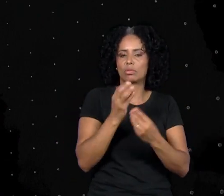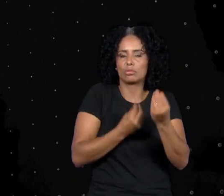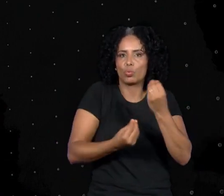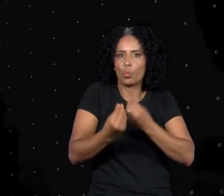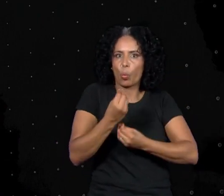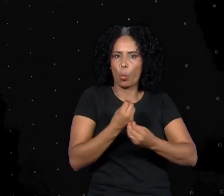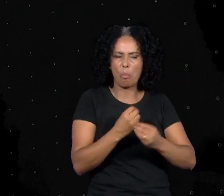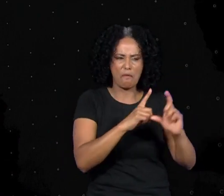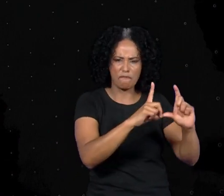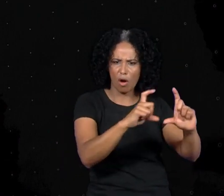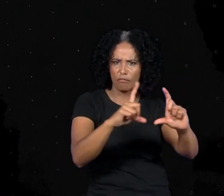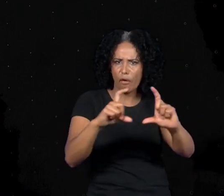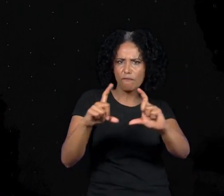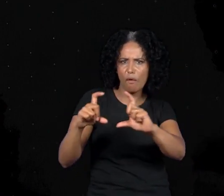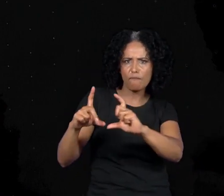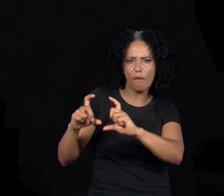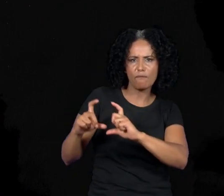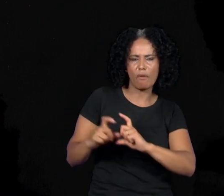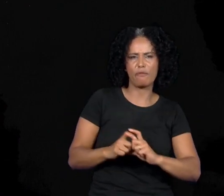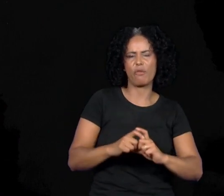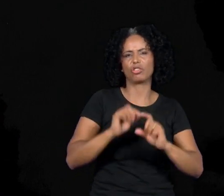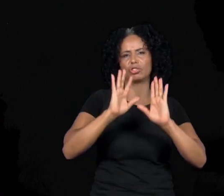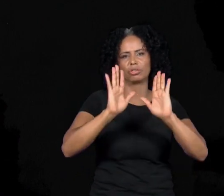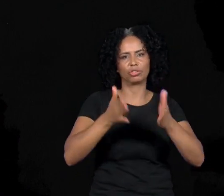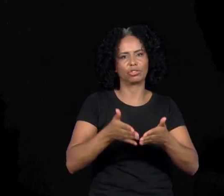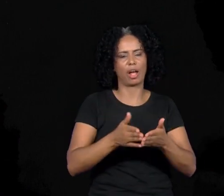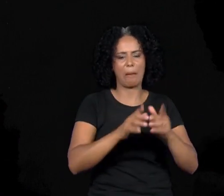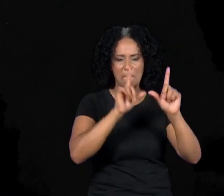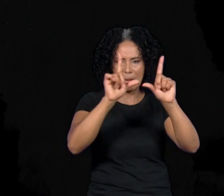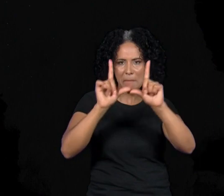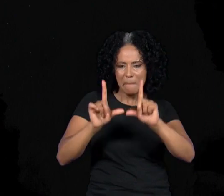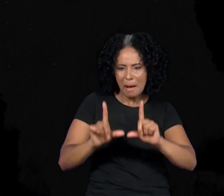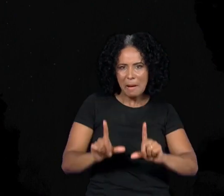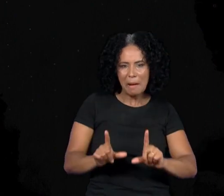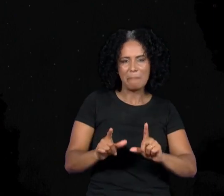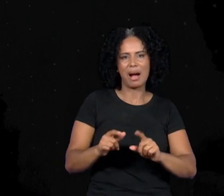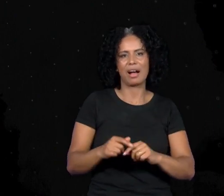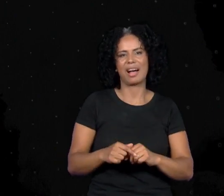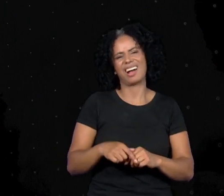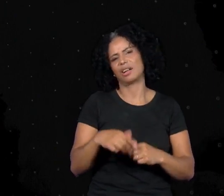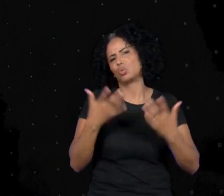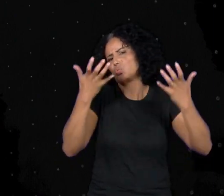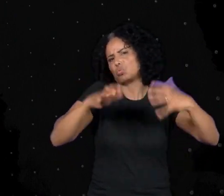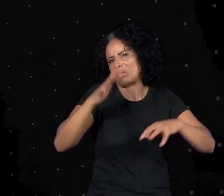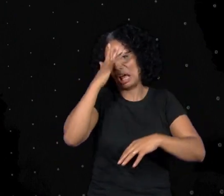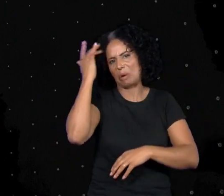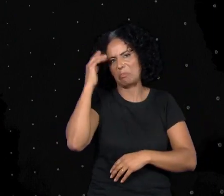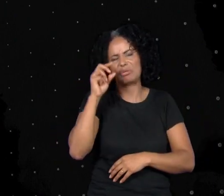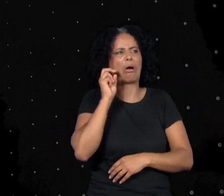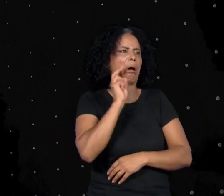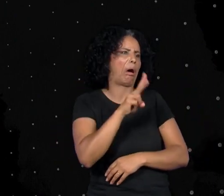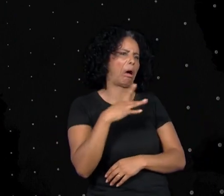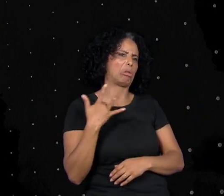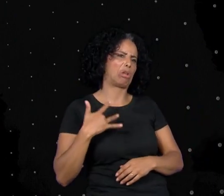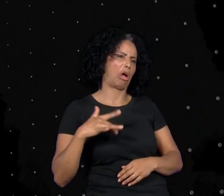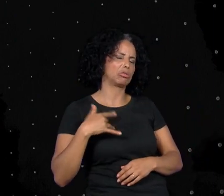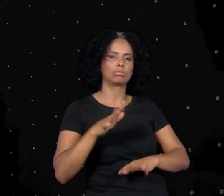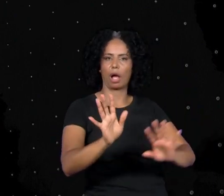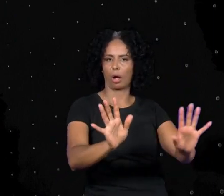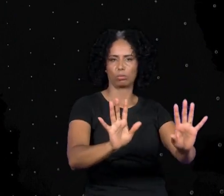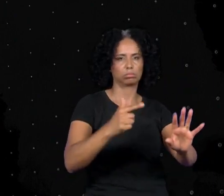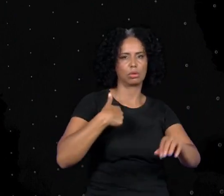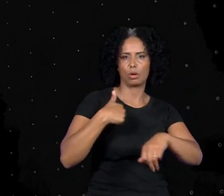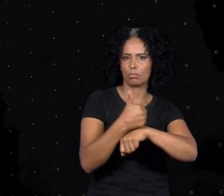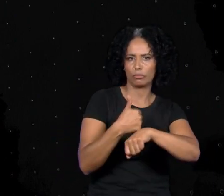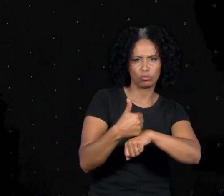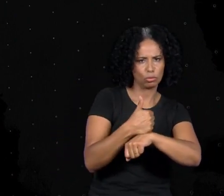conteúdos. Nunca nesse olhar de que, nossa, eu tô limpando, coitado de mim. Não, eu sempre quis mostrar um outro olhar. Eu sou um profissional,